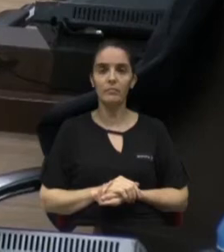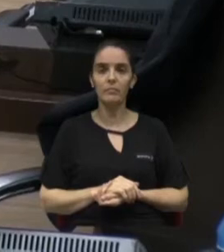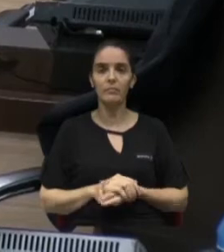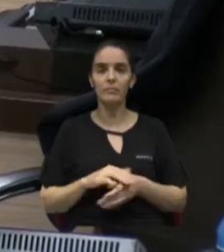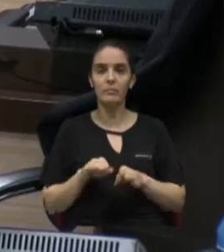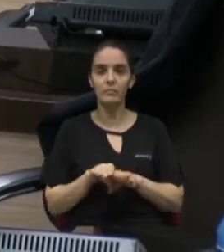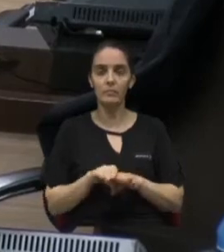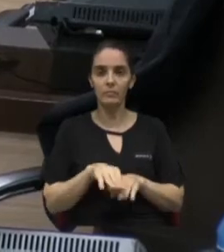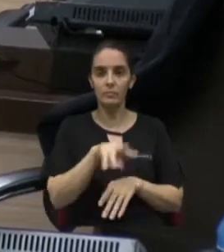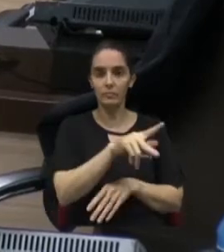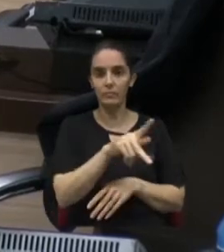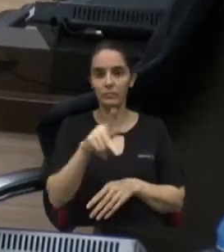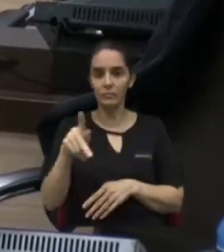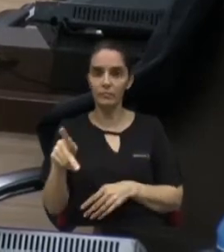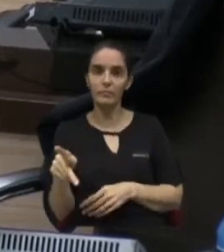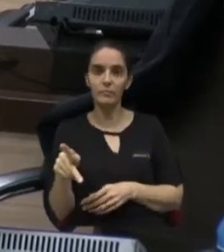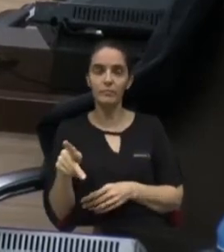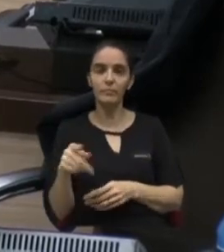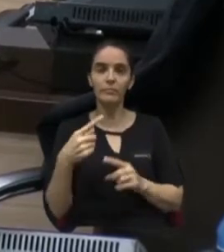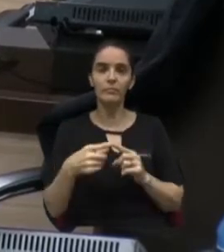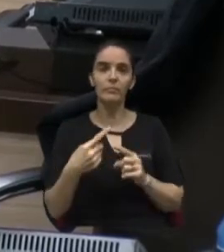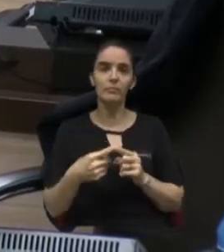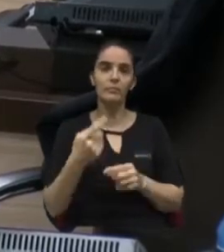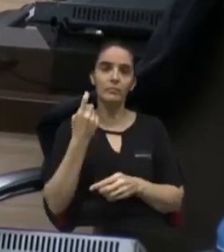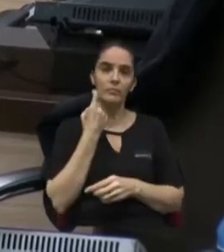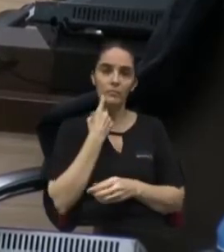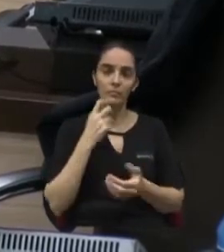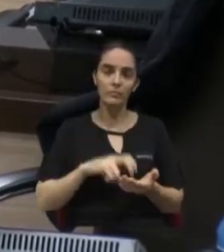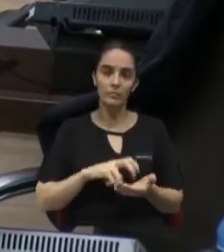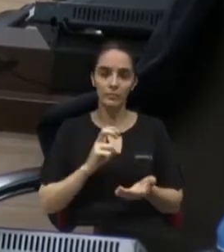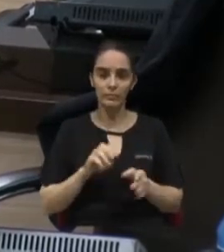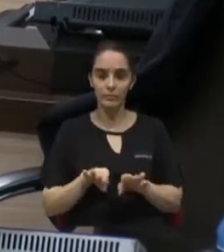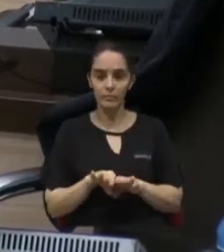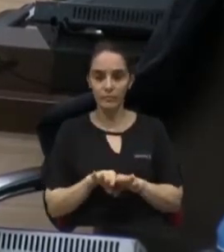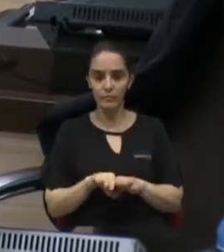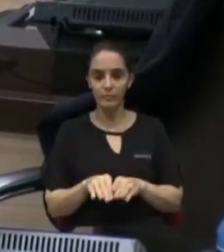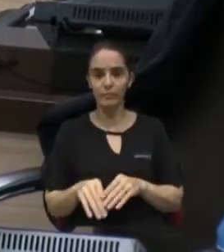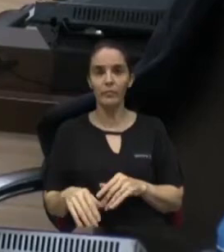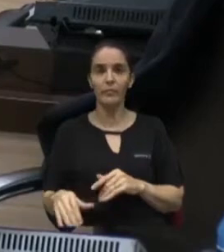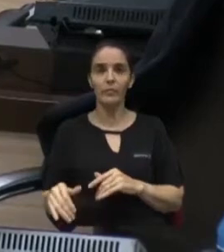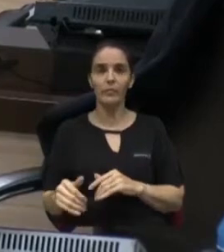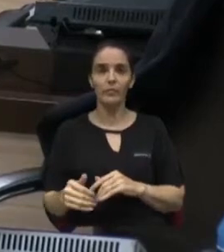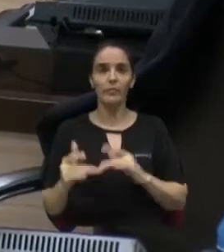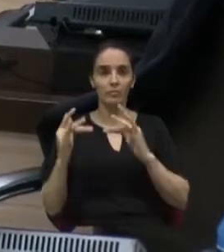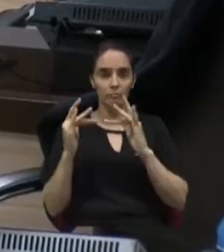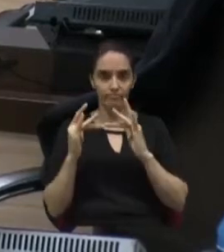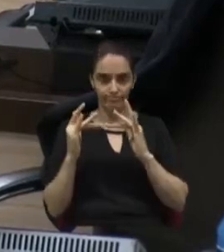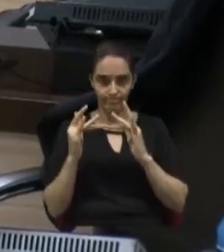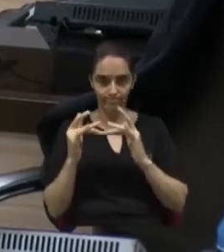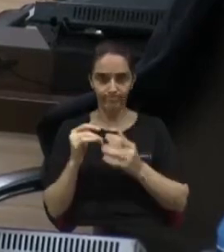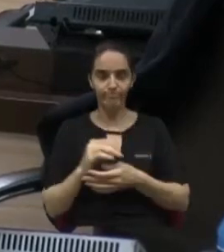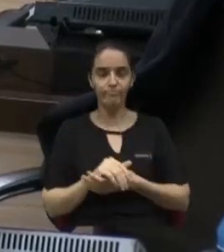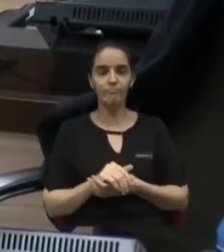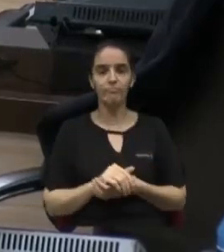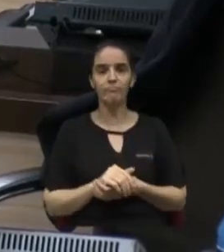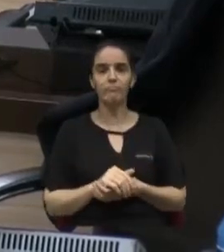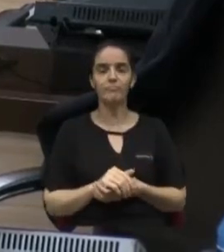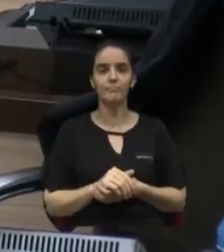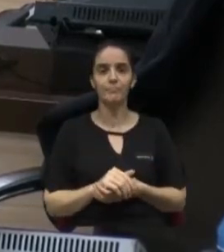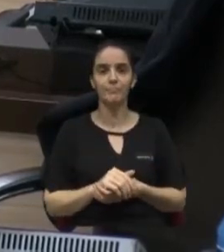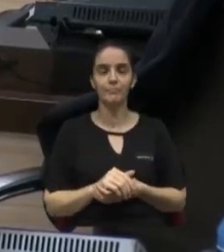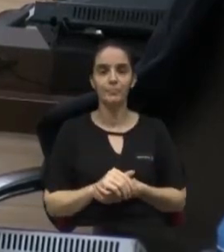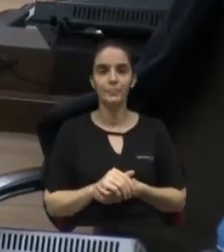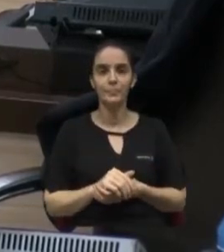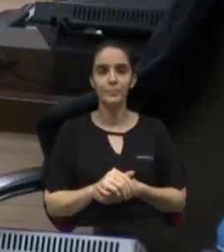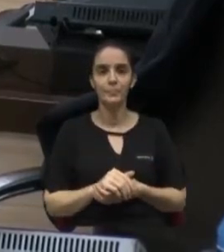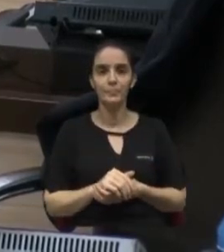presidente dessa casa, que na sexta-feira de manhã também fez contato e se colocou à disposição. Com